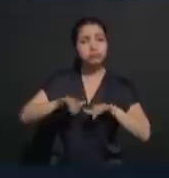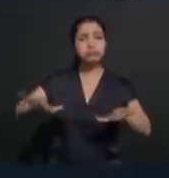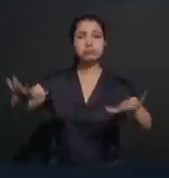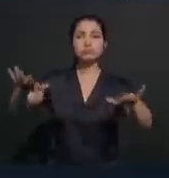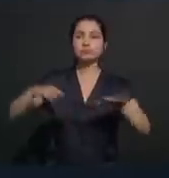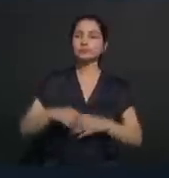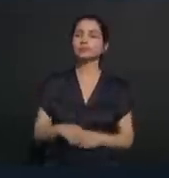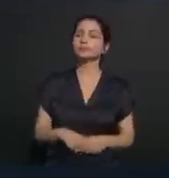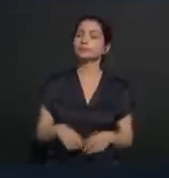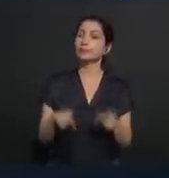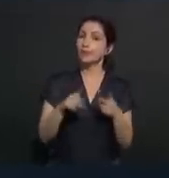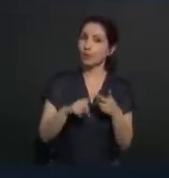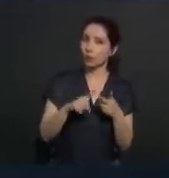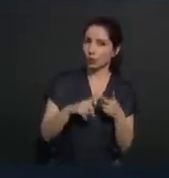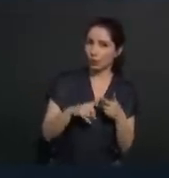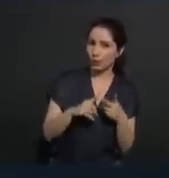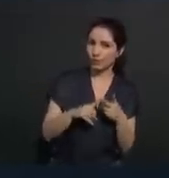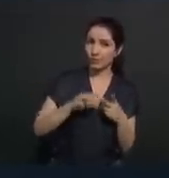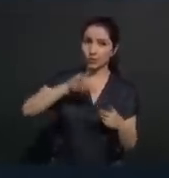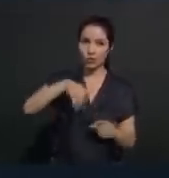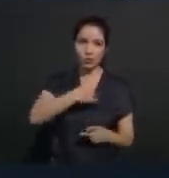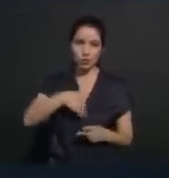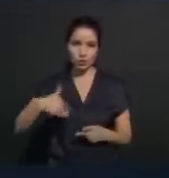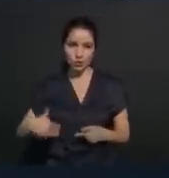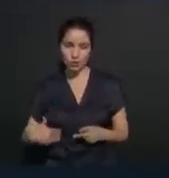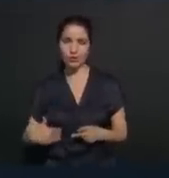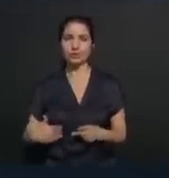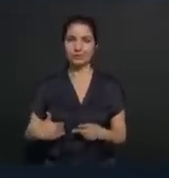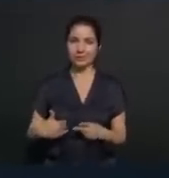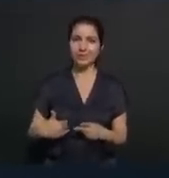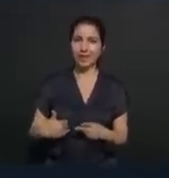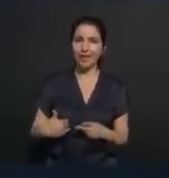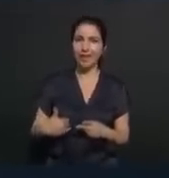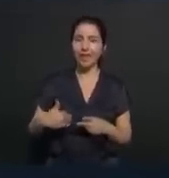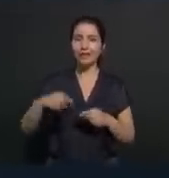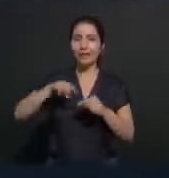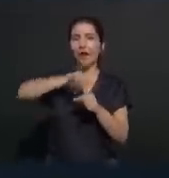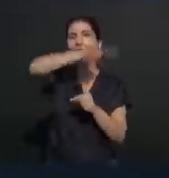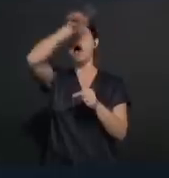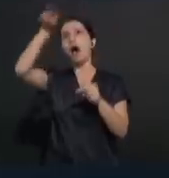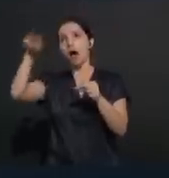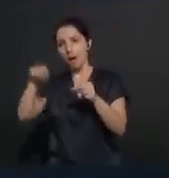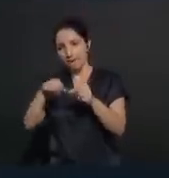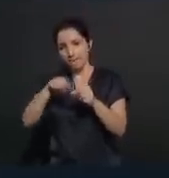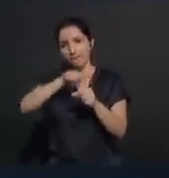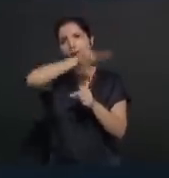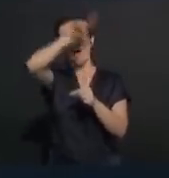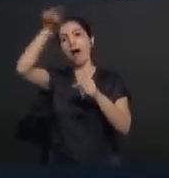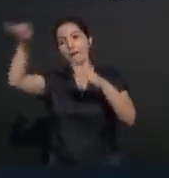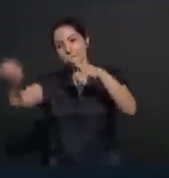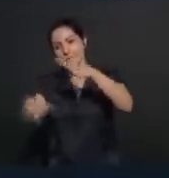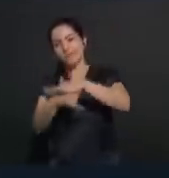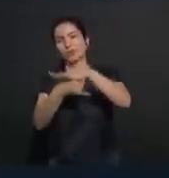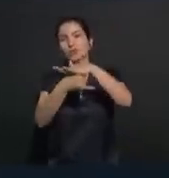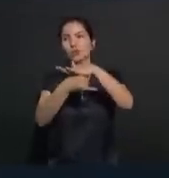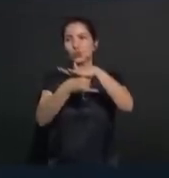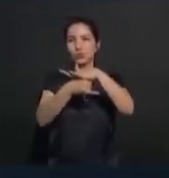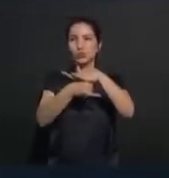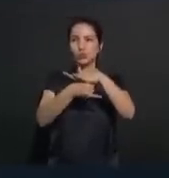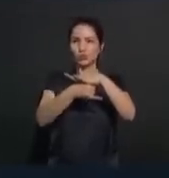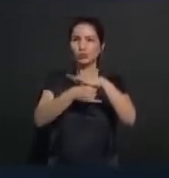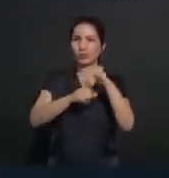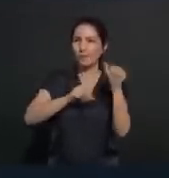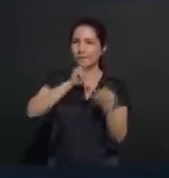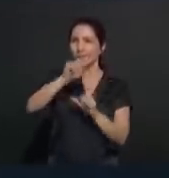Segundo, ele não se importou do caminho para o topo ser para baixo. O caminho para o topo, gente, é para baixo. Seja